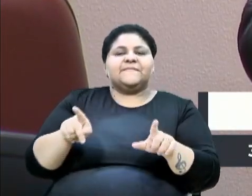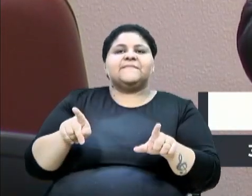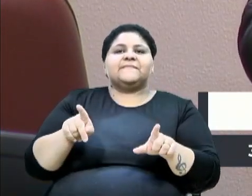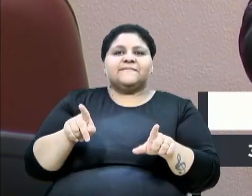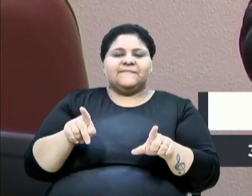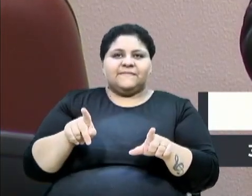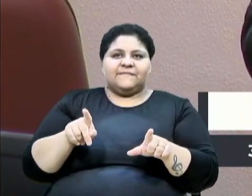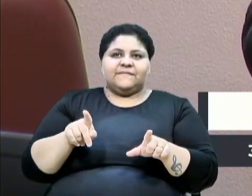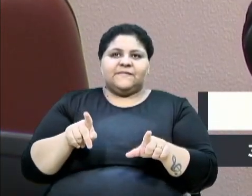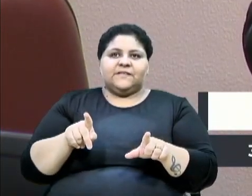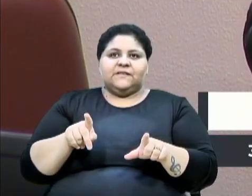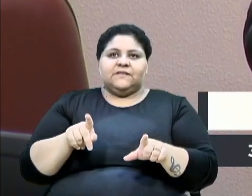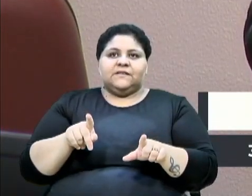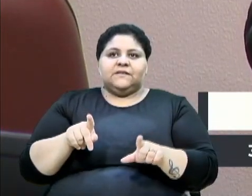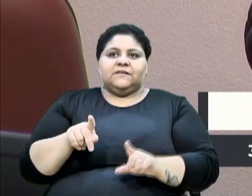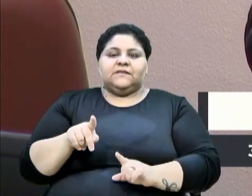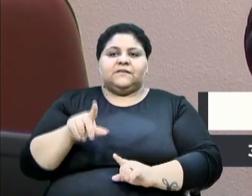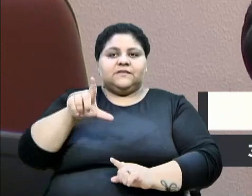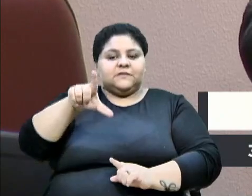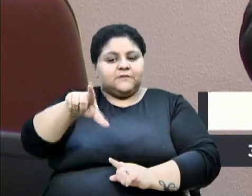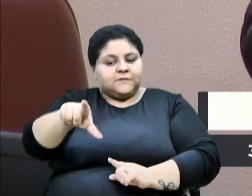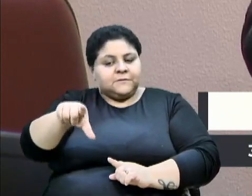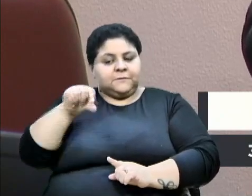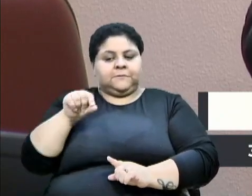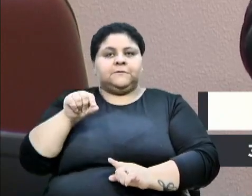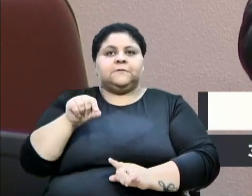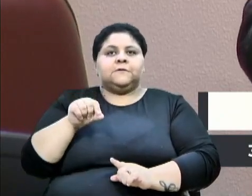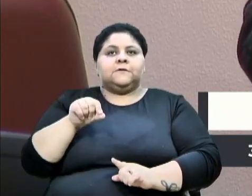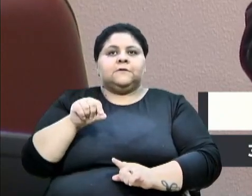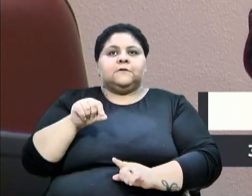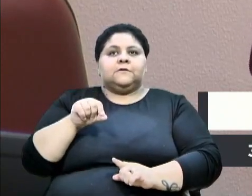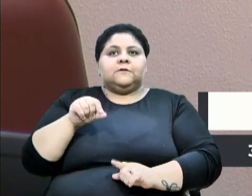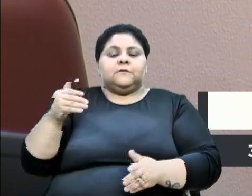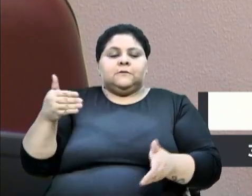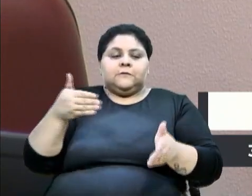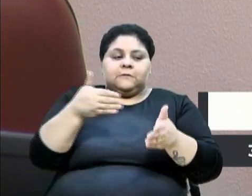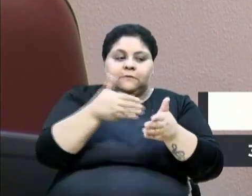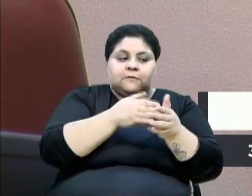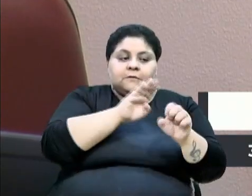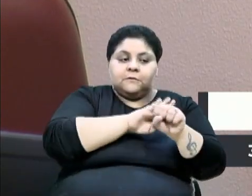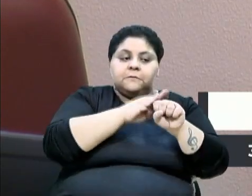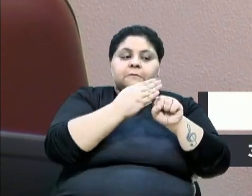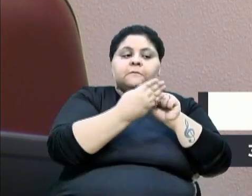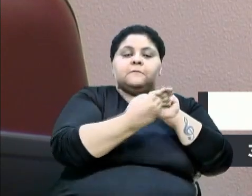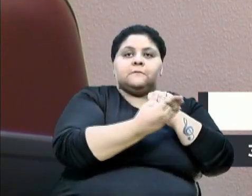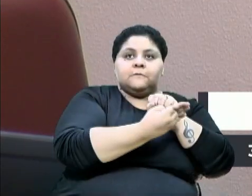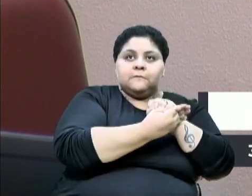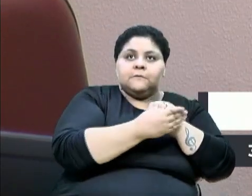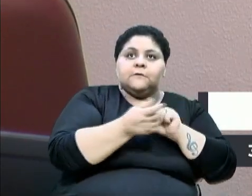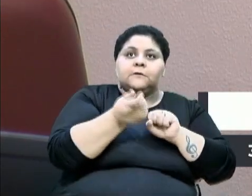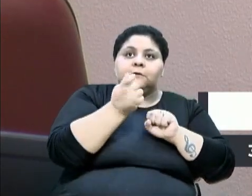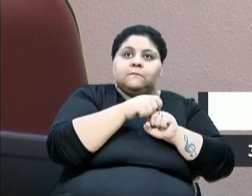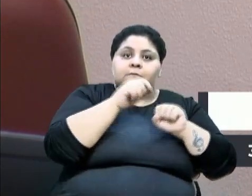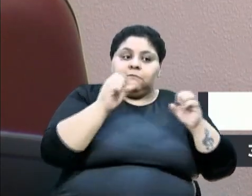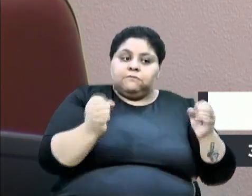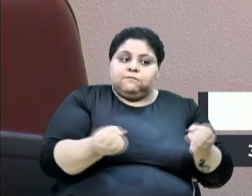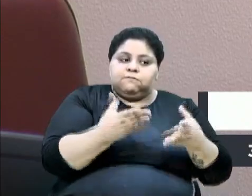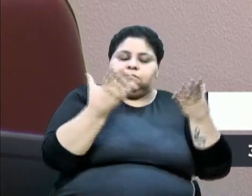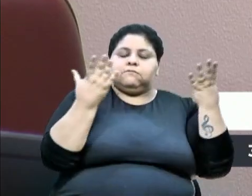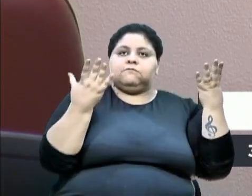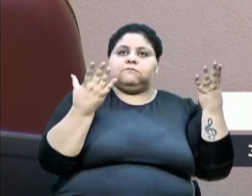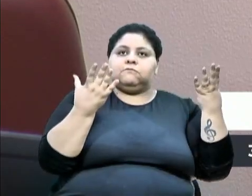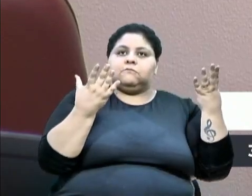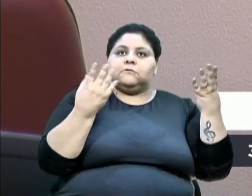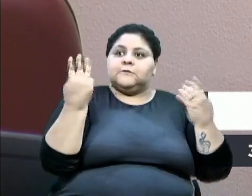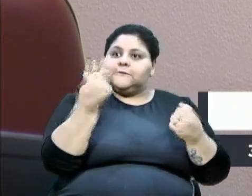as soberanas, as embaixatrizes, vão até os bairros, que temos que fazer eventos onde elas possam participar